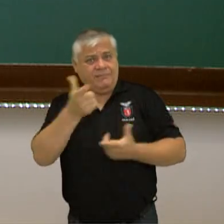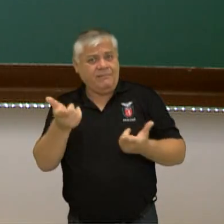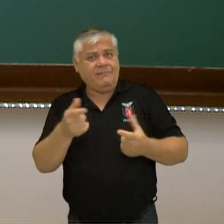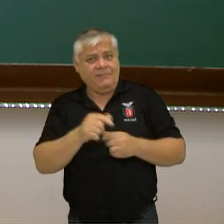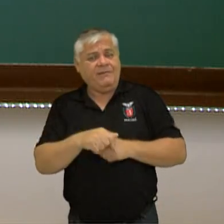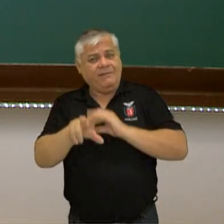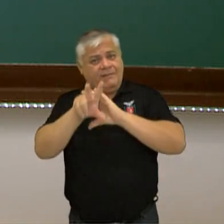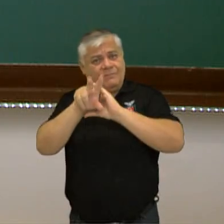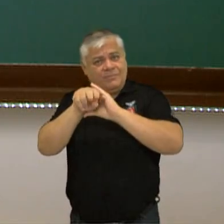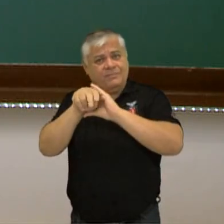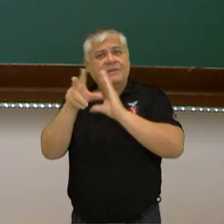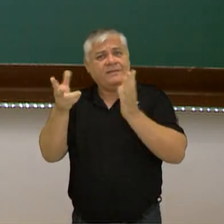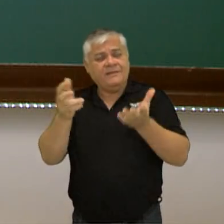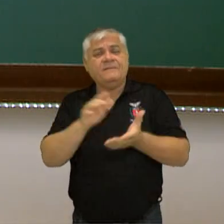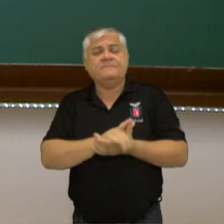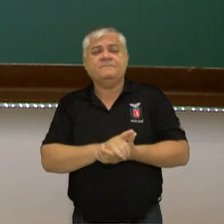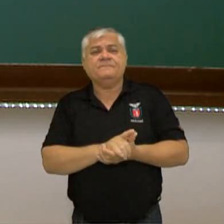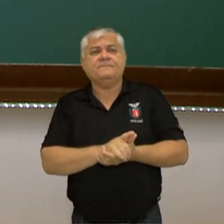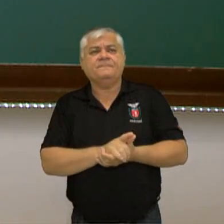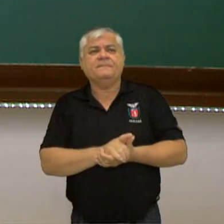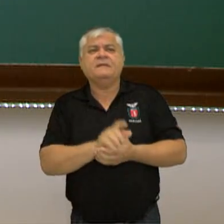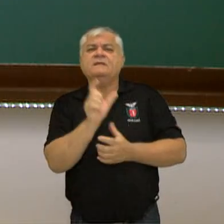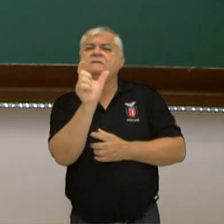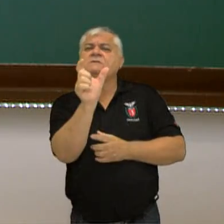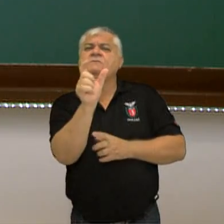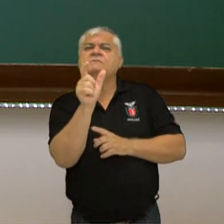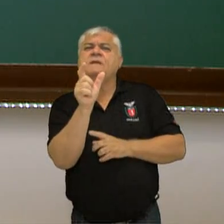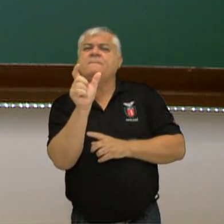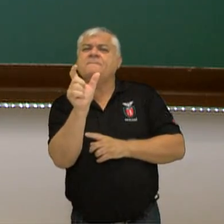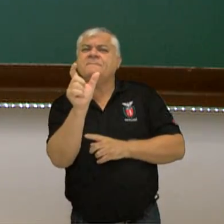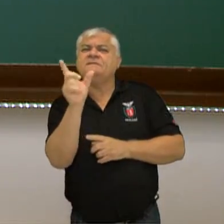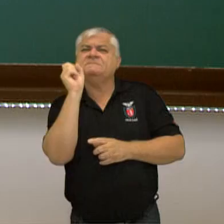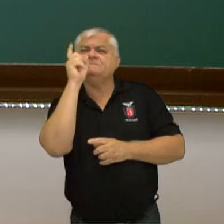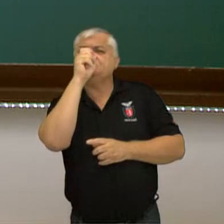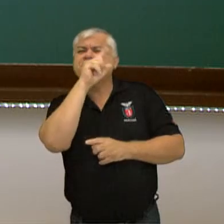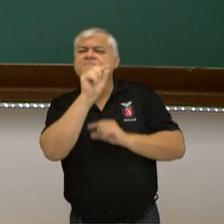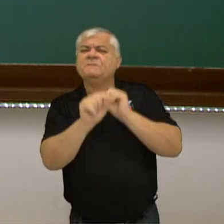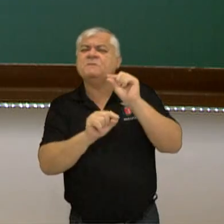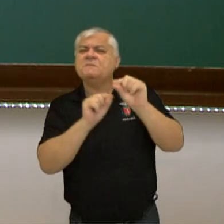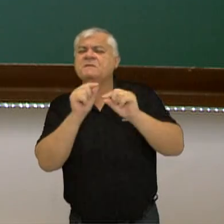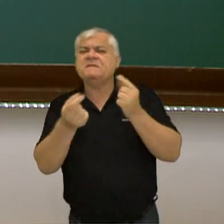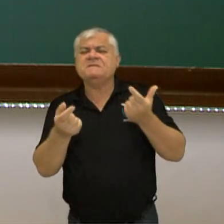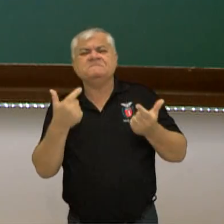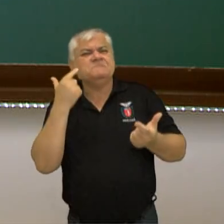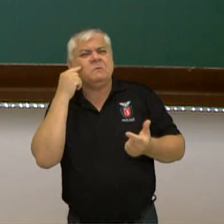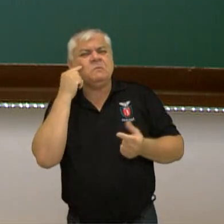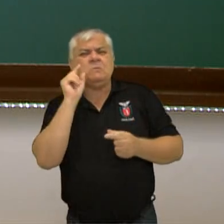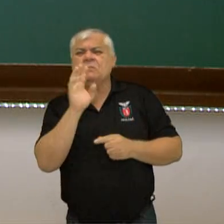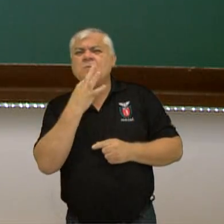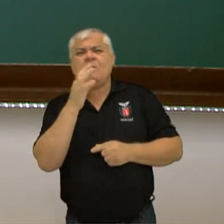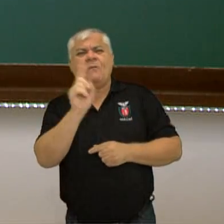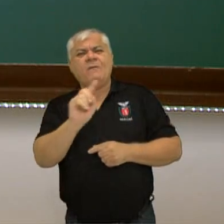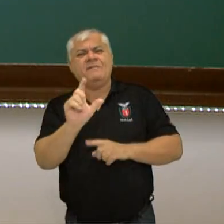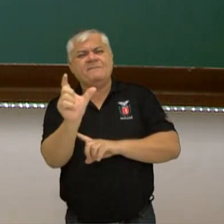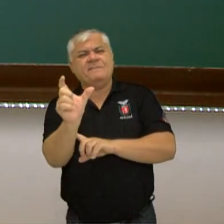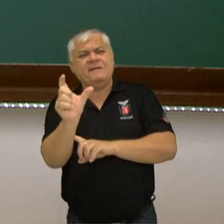streaming. Segunda palavrinha que gera uma dificuldade aqui para você talvez compreender melhor o